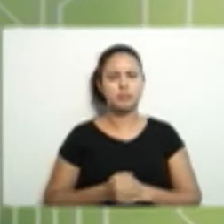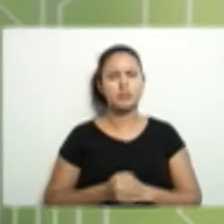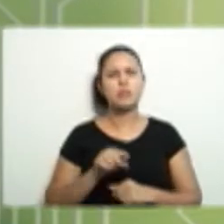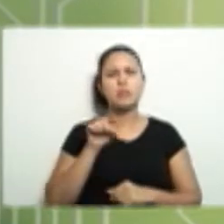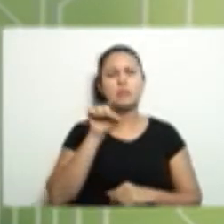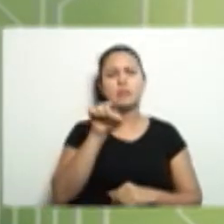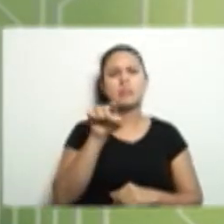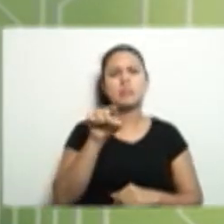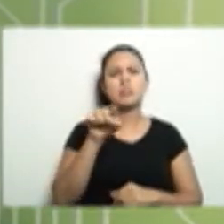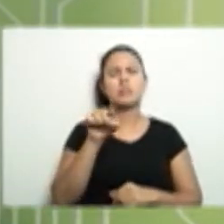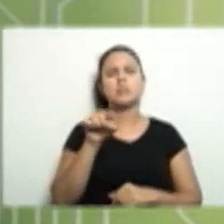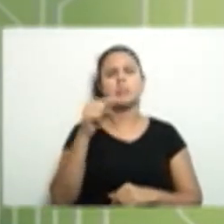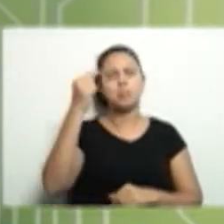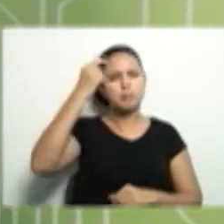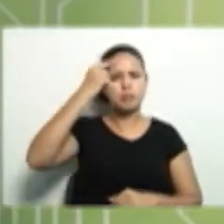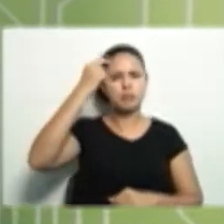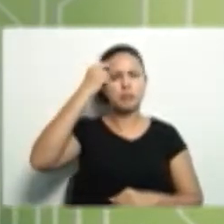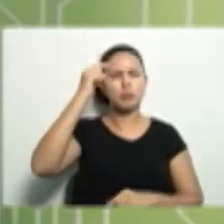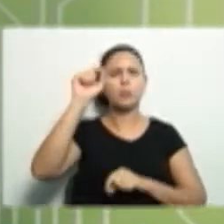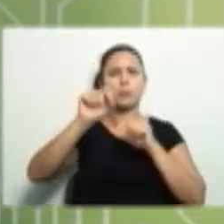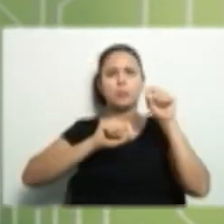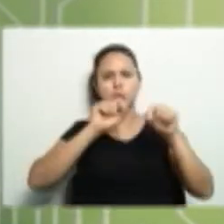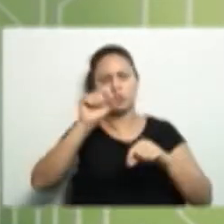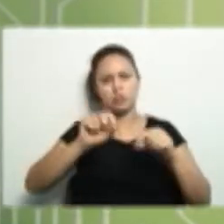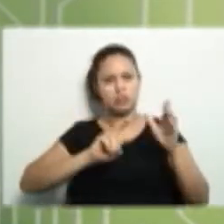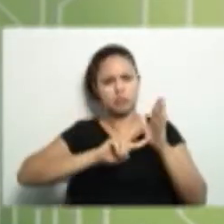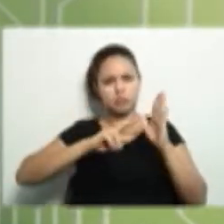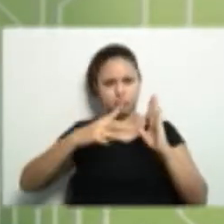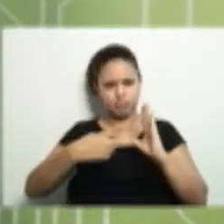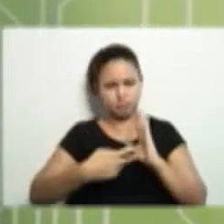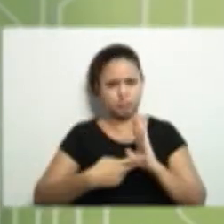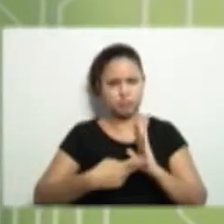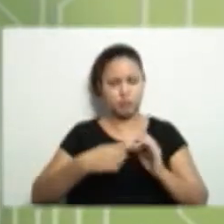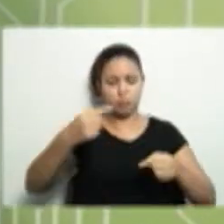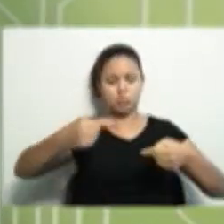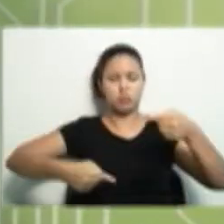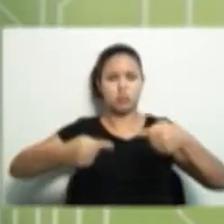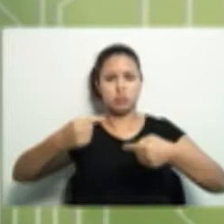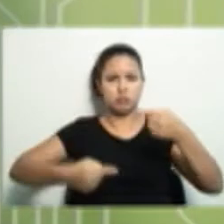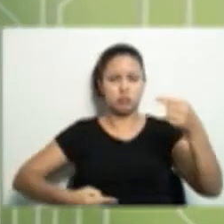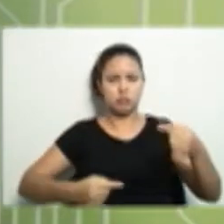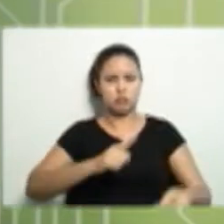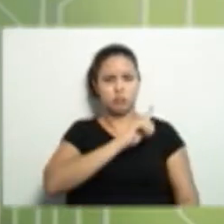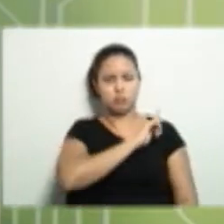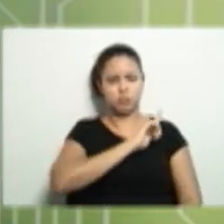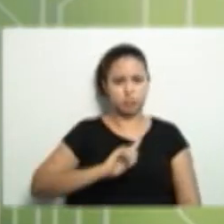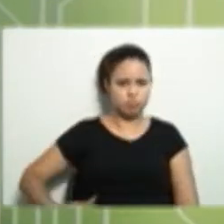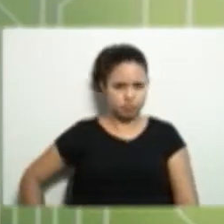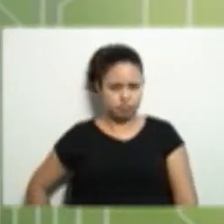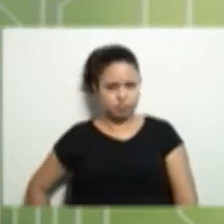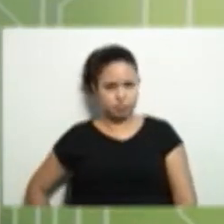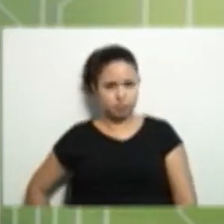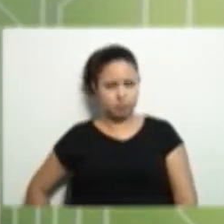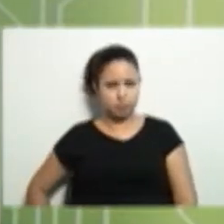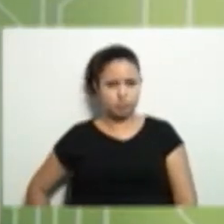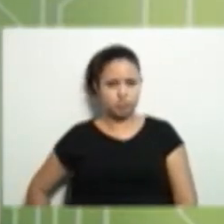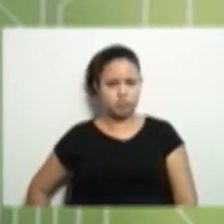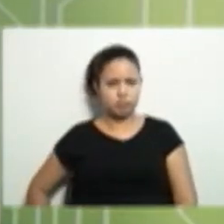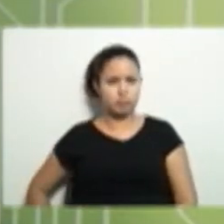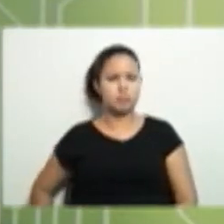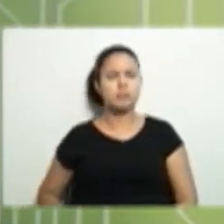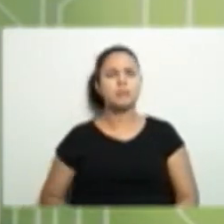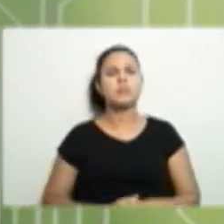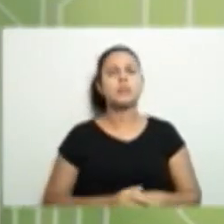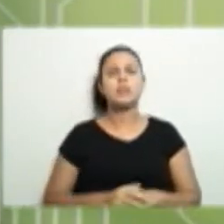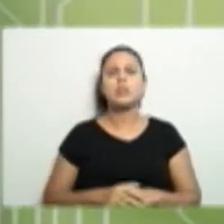é política pública? O que você entende como sendo política pública? Professor, pessoal, você acha que acredita que as pessoas podem responder quando a